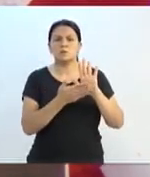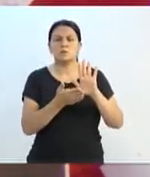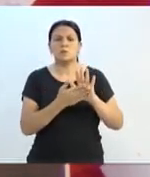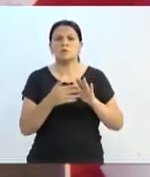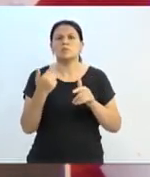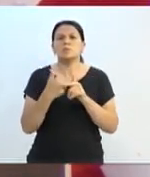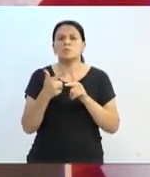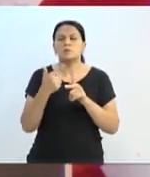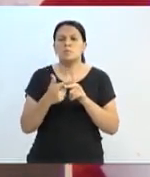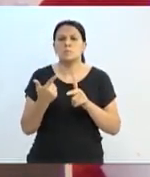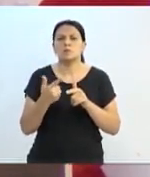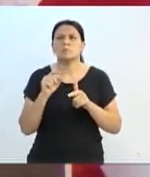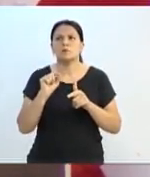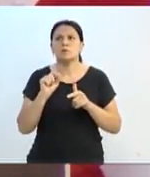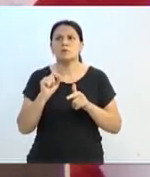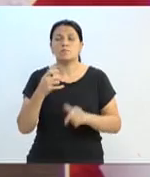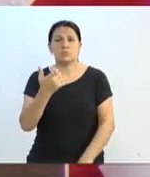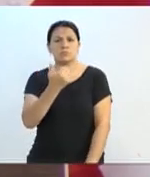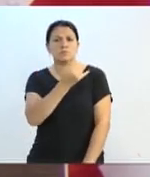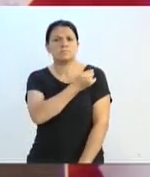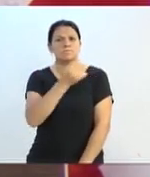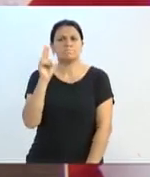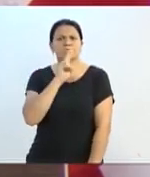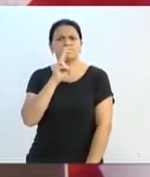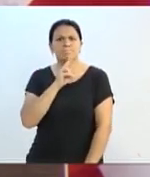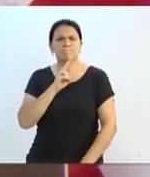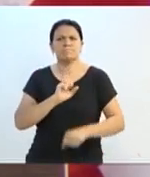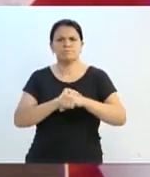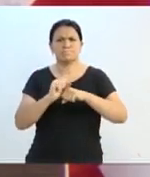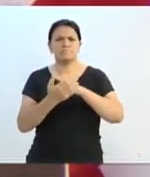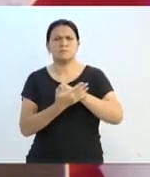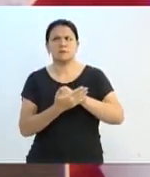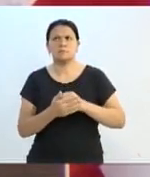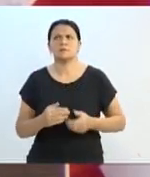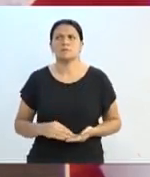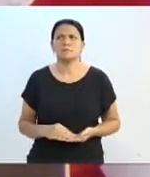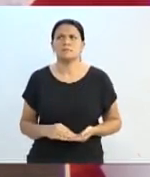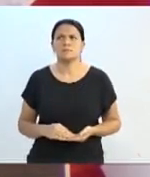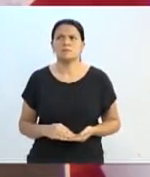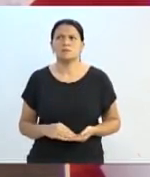para ter vacina urgente por causa da pandemia. Então, nós temos que, eu